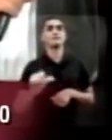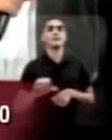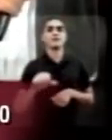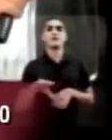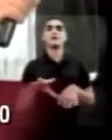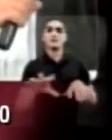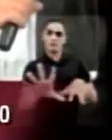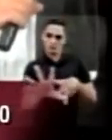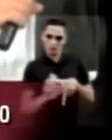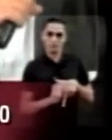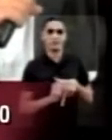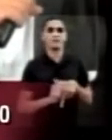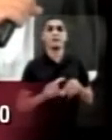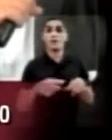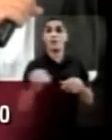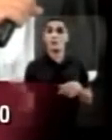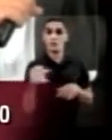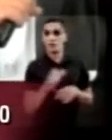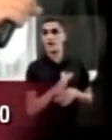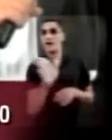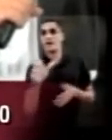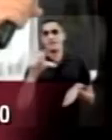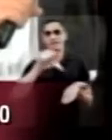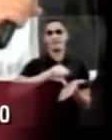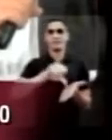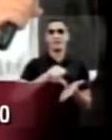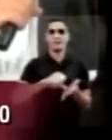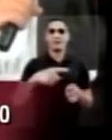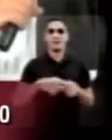você. Próximo, por favor.